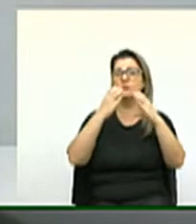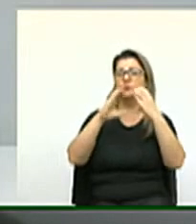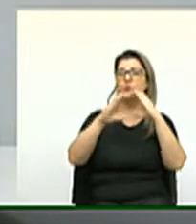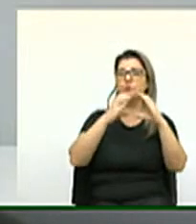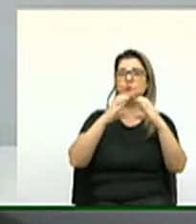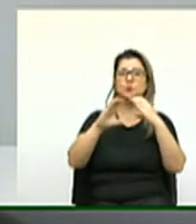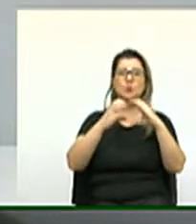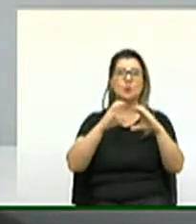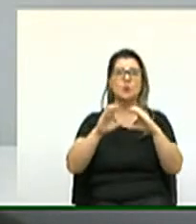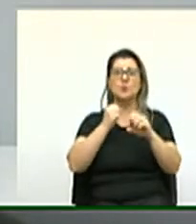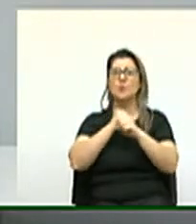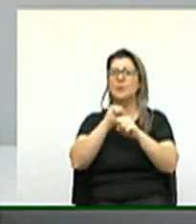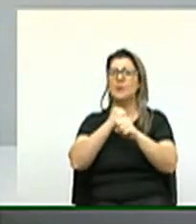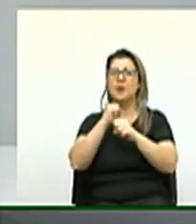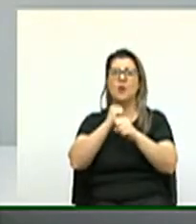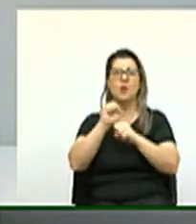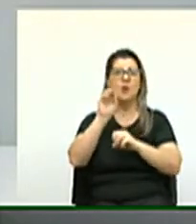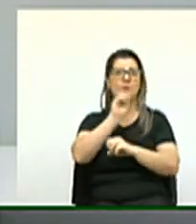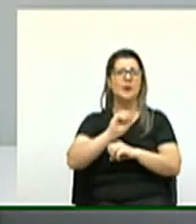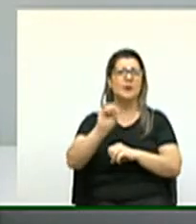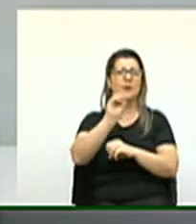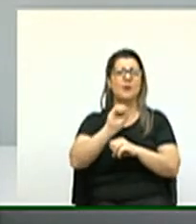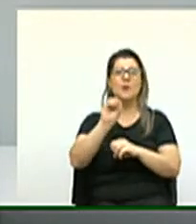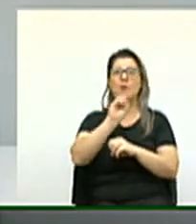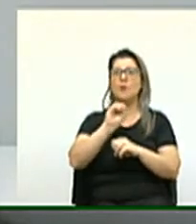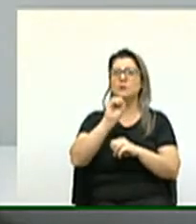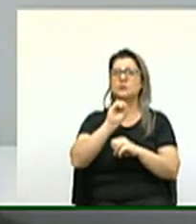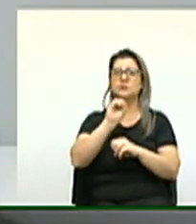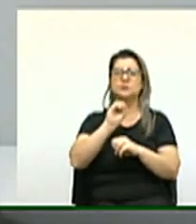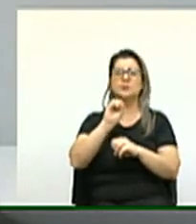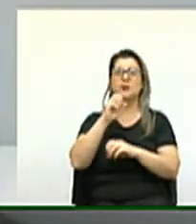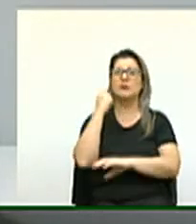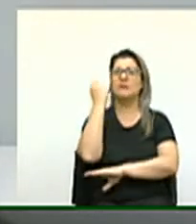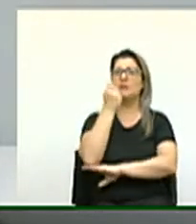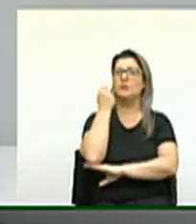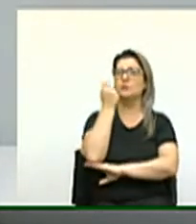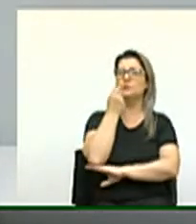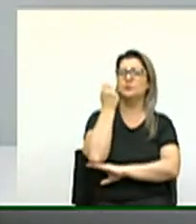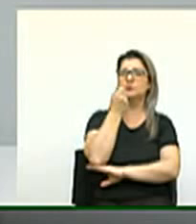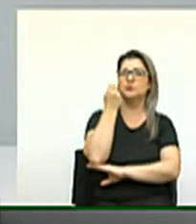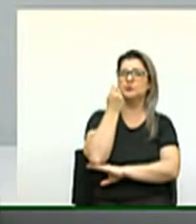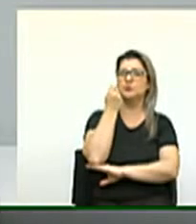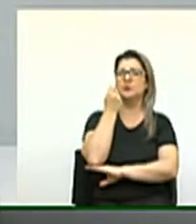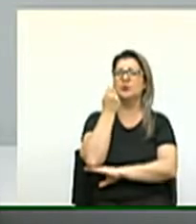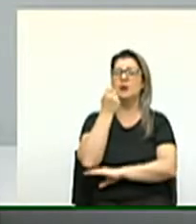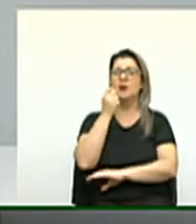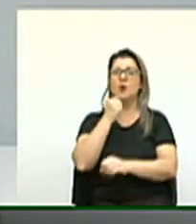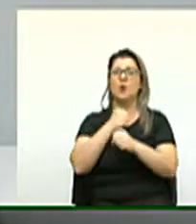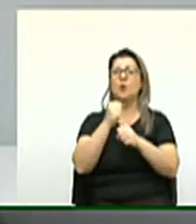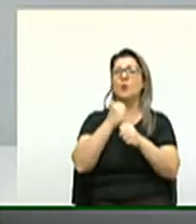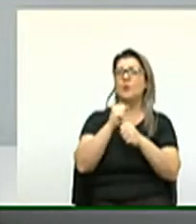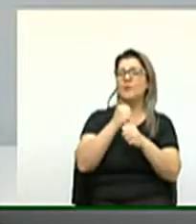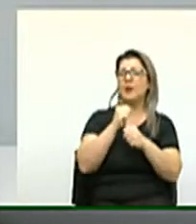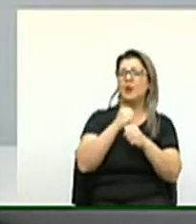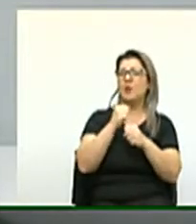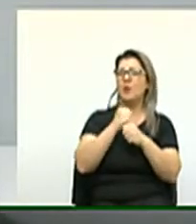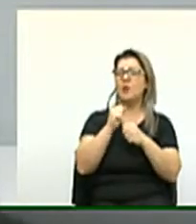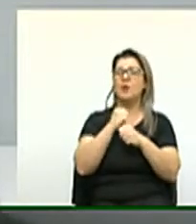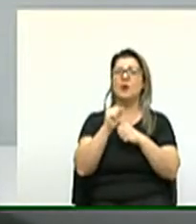do cancioneiro gaúcho, um homem que percorreu o Uruguai e a Argentina, juntamente com o Leo Guarani, uma obra com Jaime Caetano